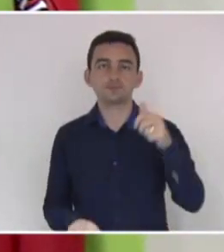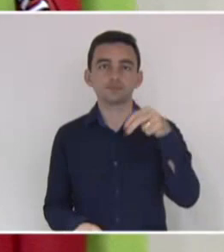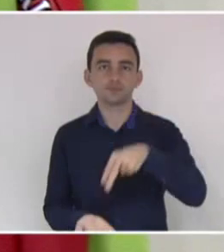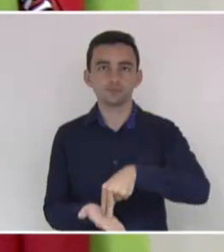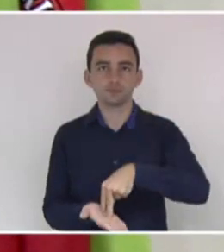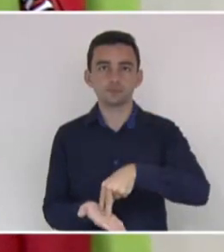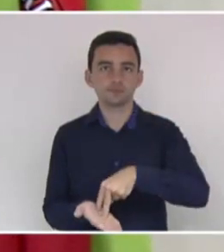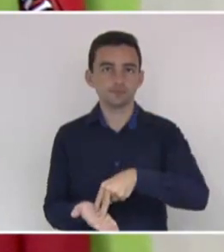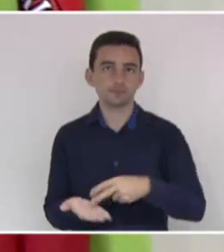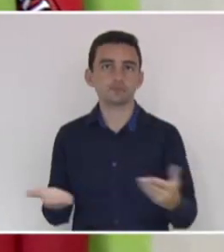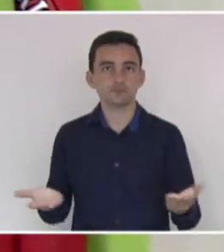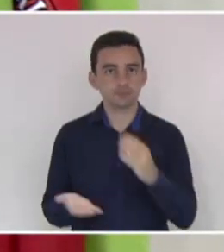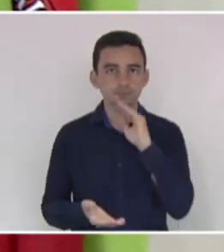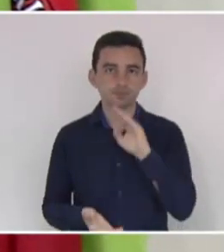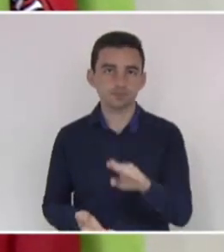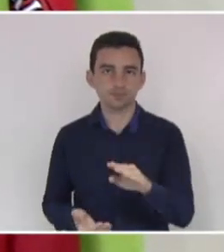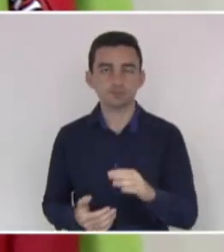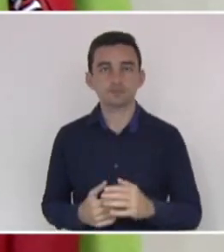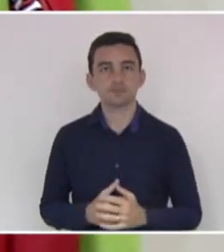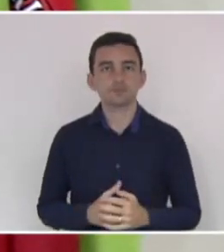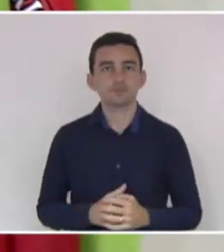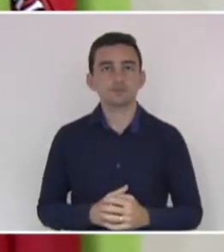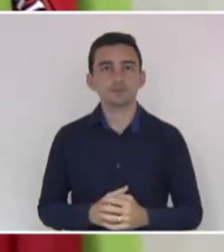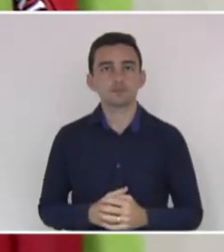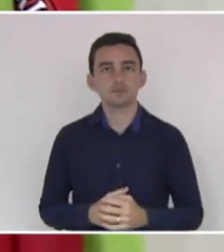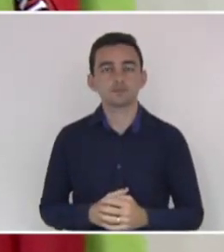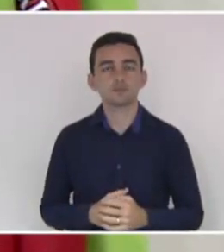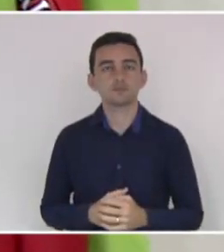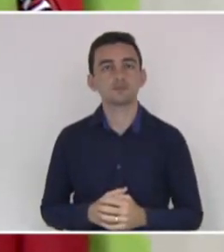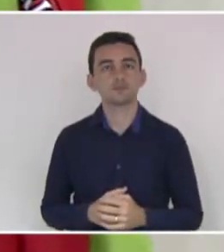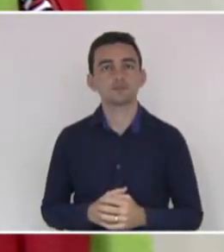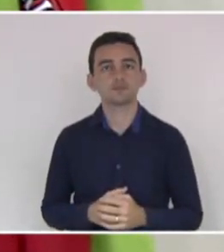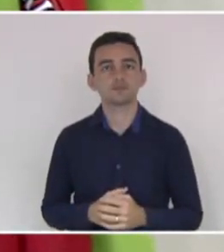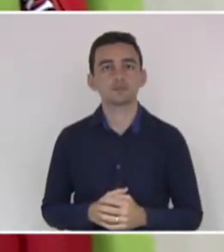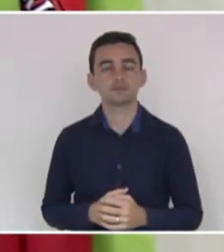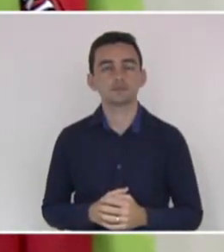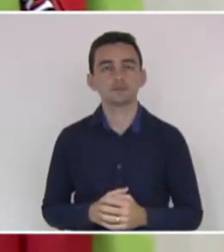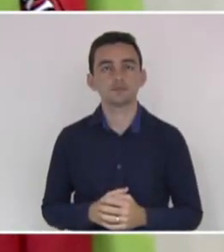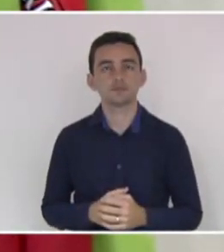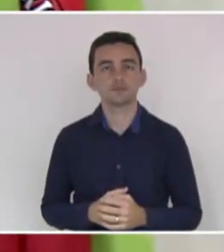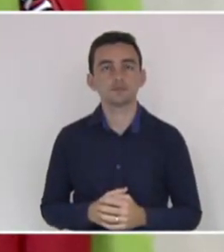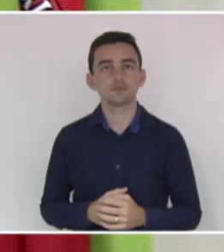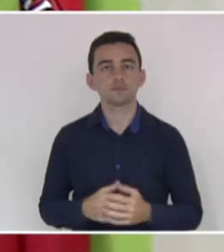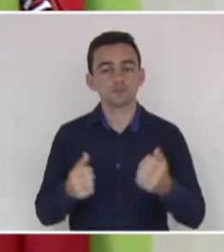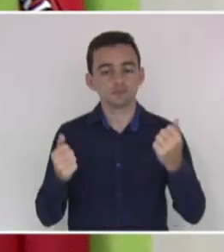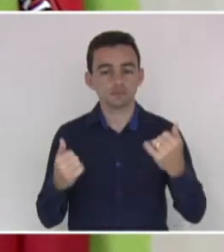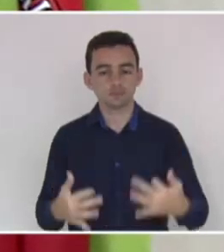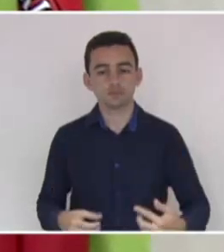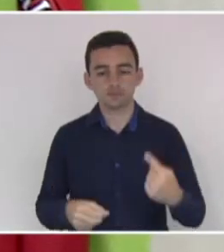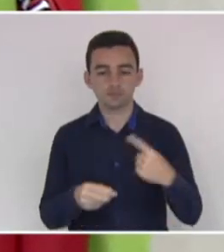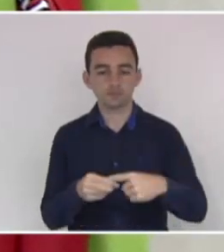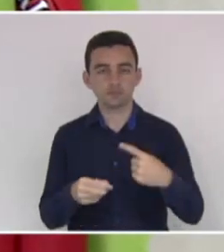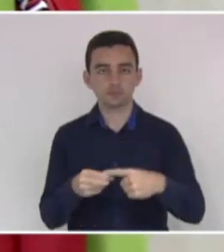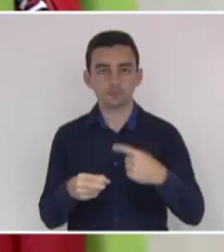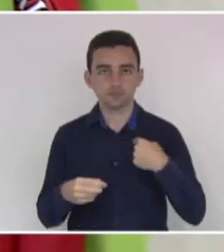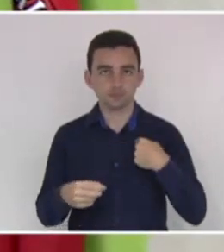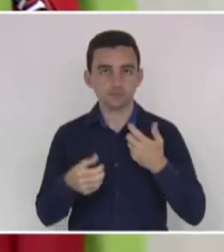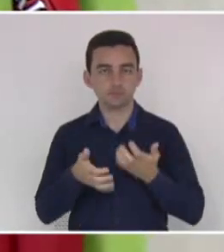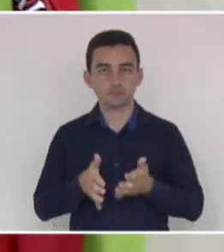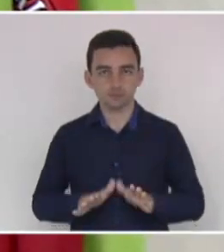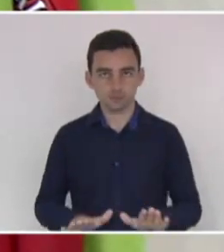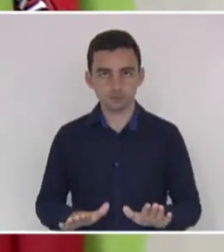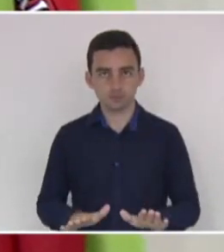presidente, para falar sobre a cidade em que fui criado, São João